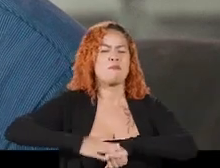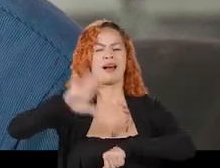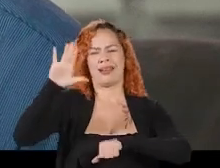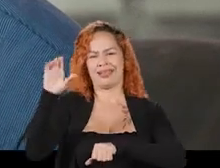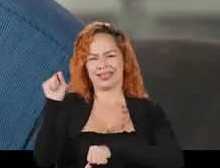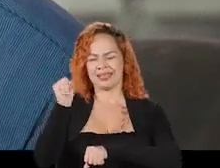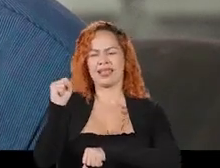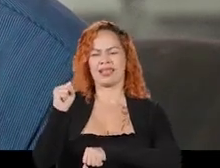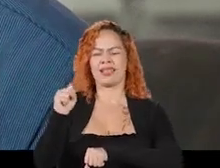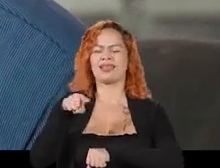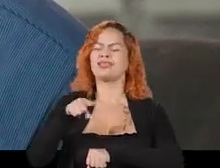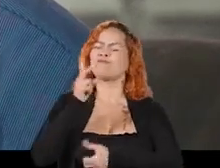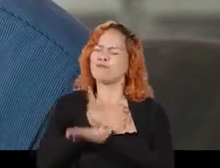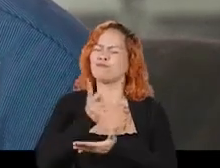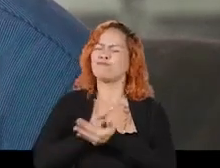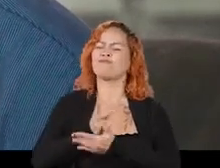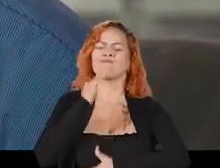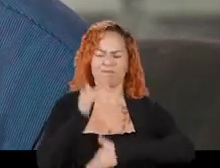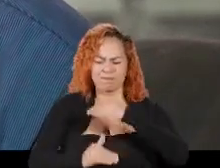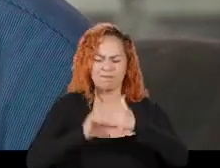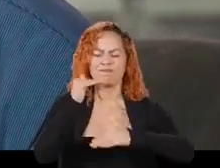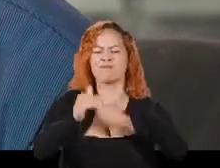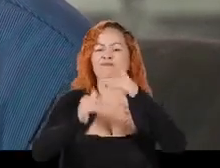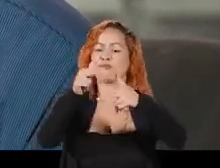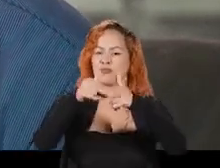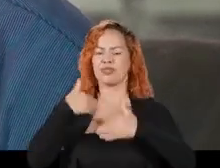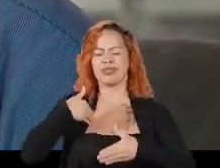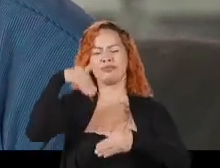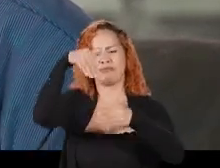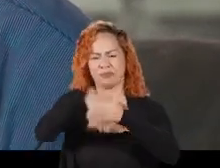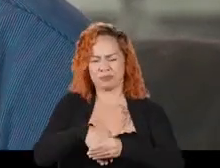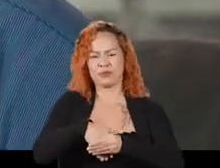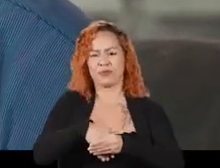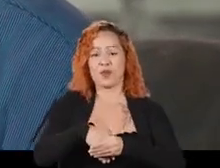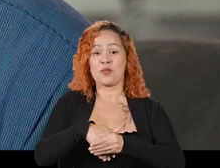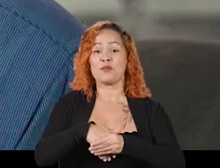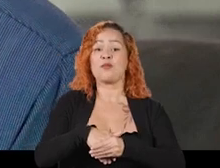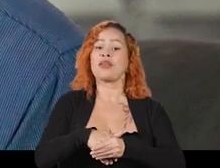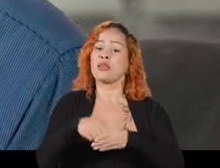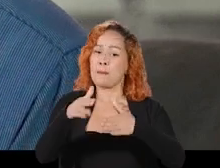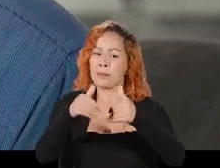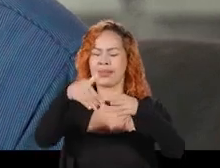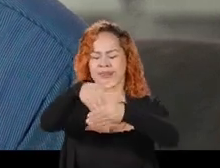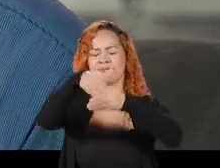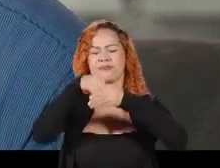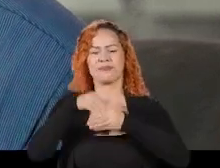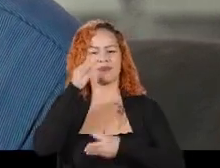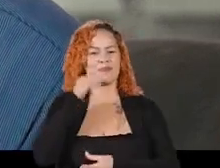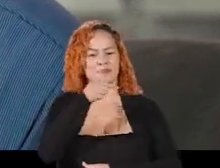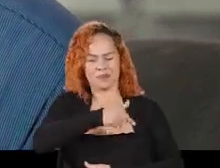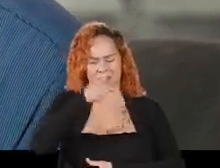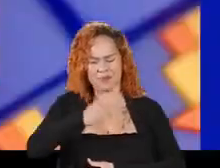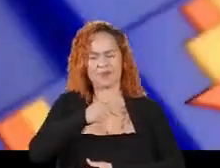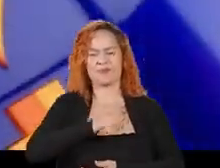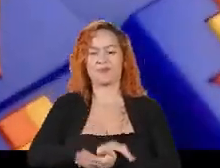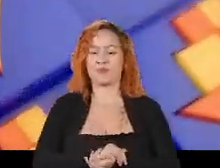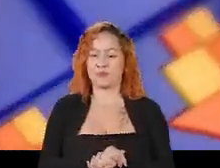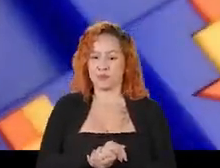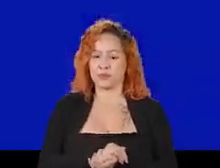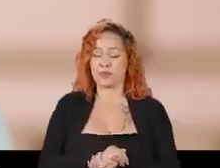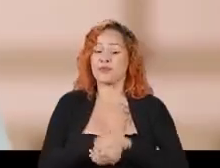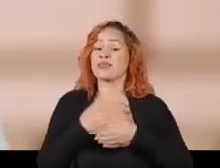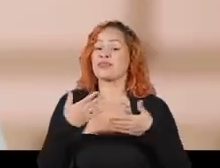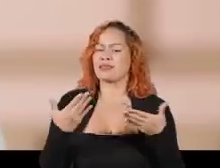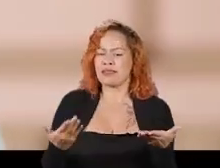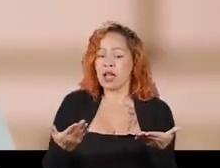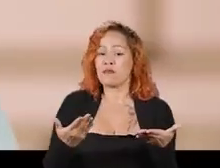muito mais por Santana, para Santana continuar avançando. Por isso que eu voto Clécio e peço o seu voto para Clécio 77.